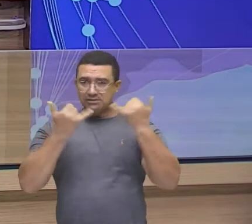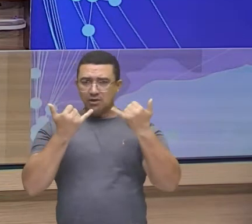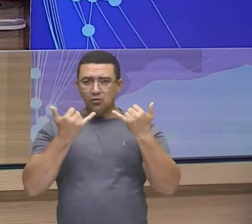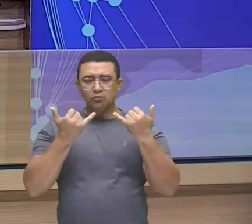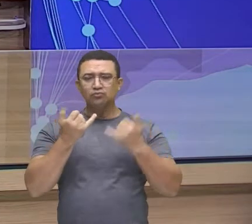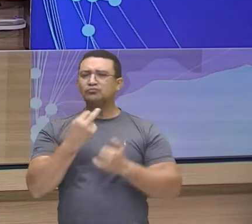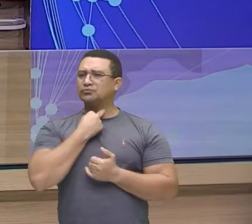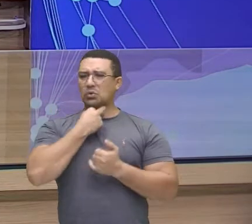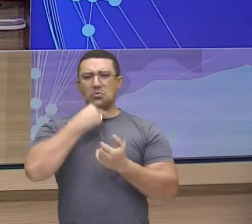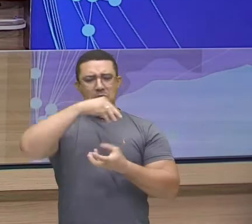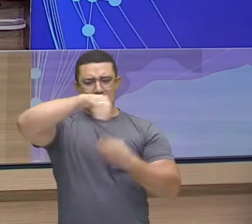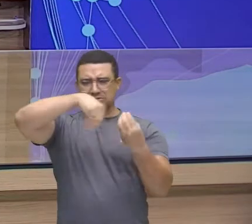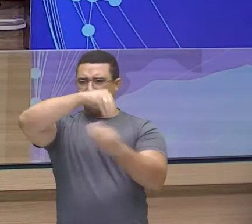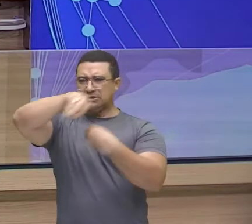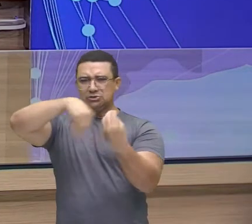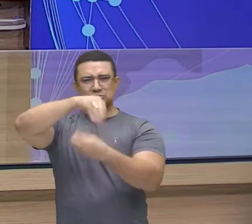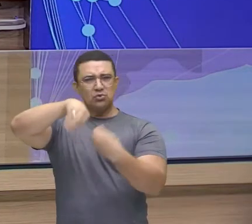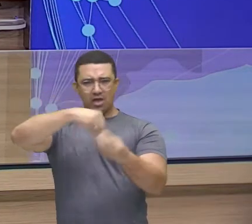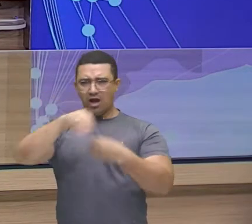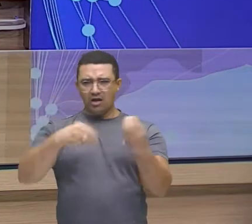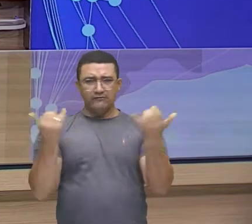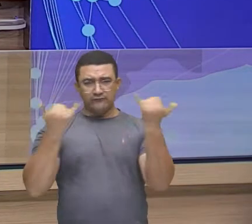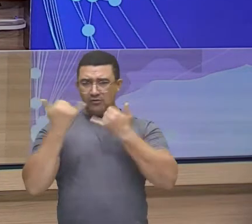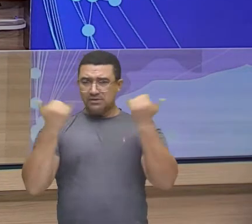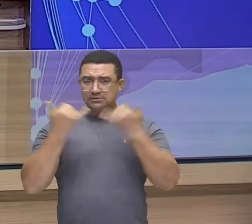que ser feita progressivamente.